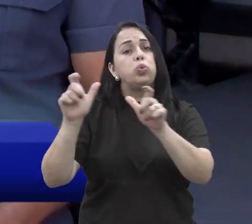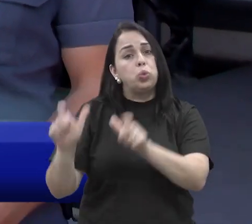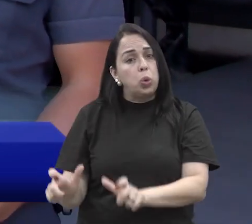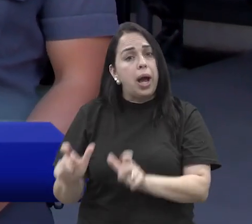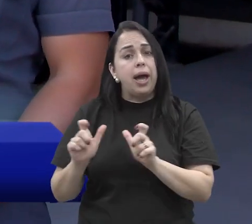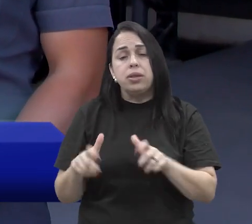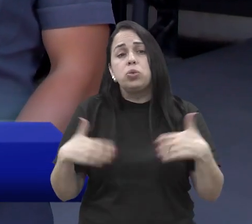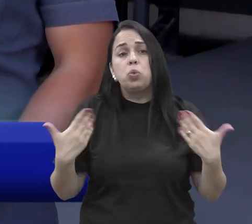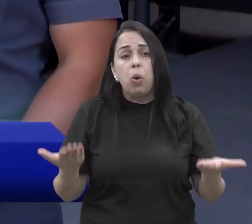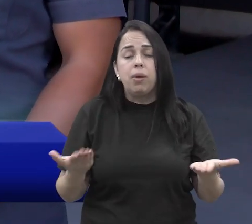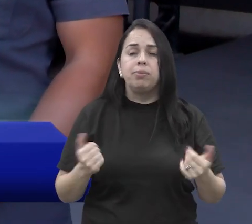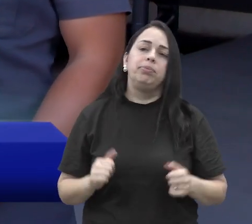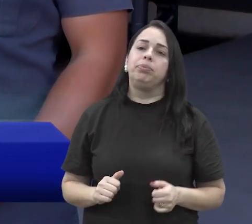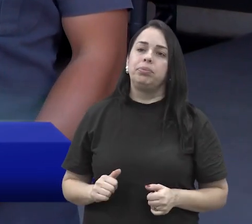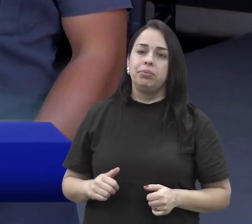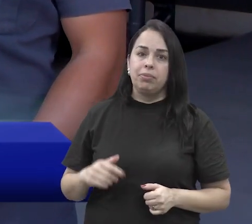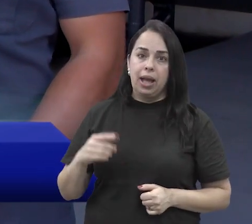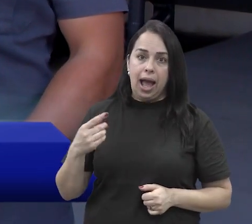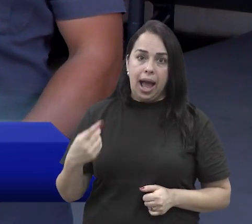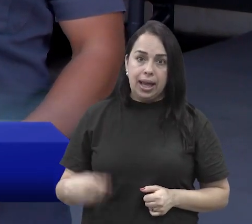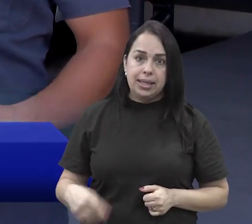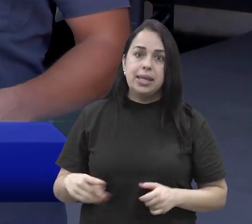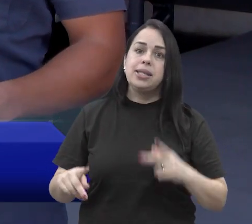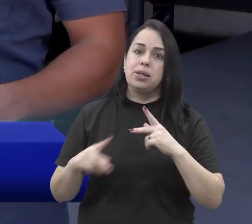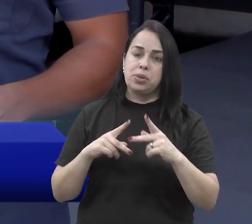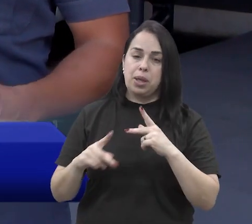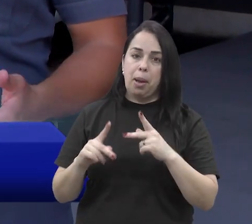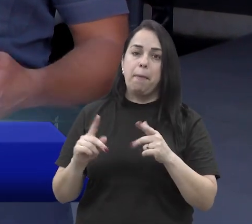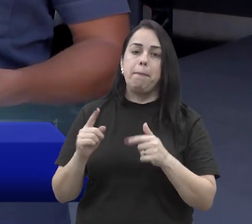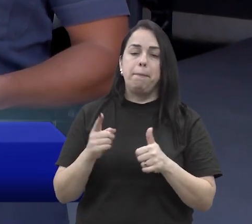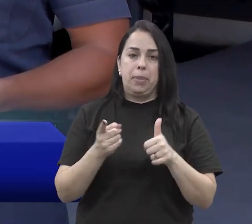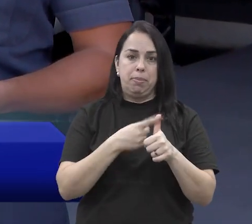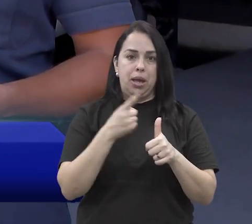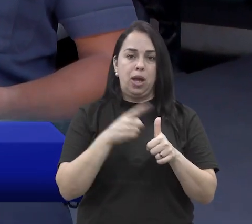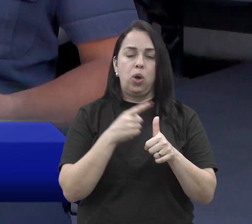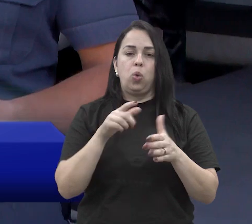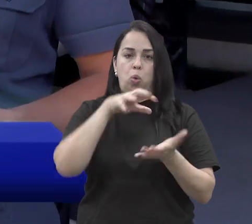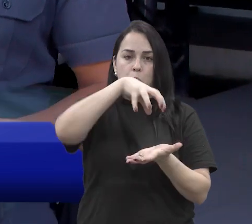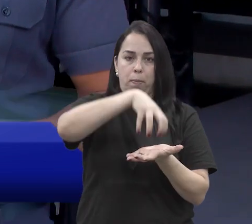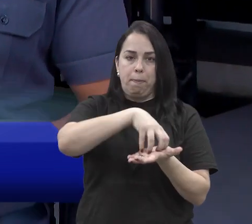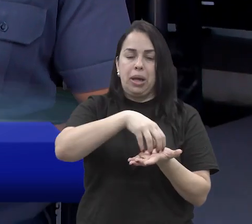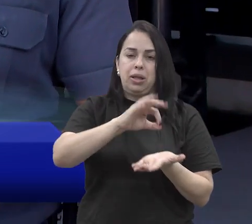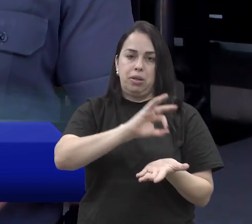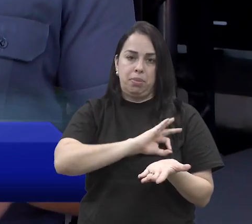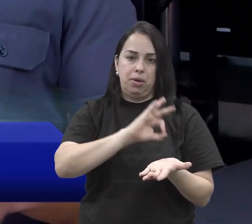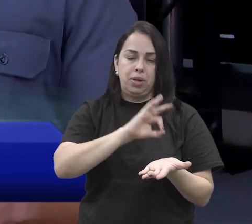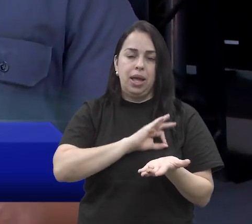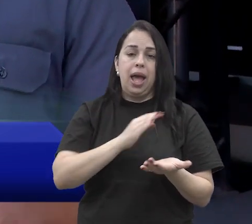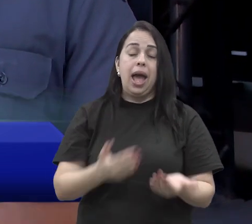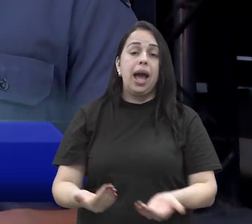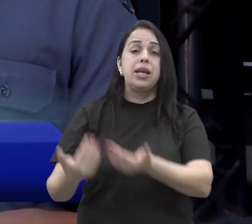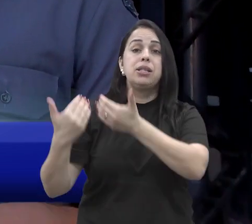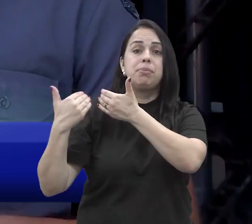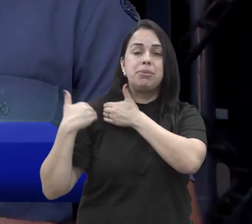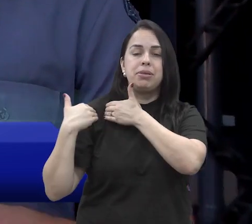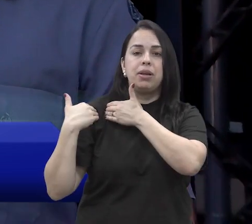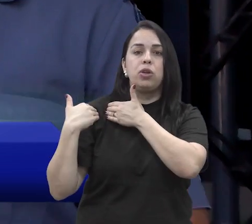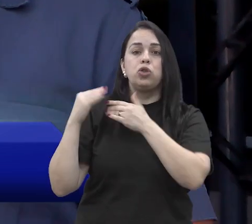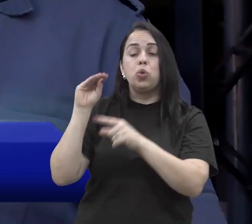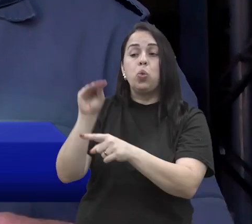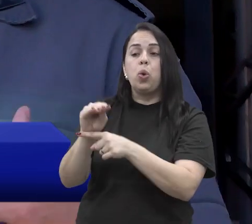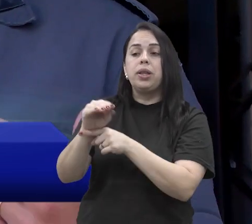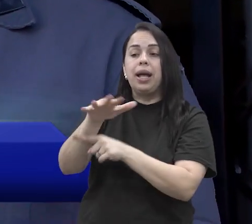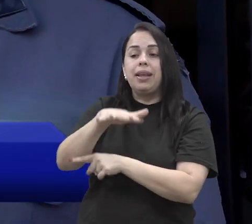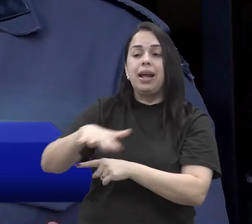atenção aí do policiamento nessa época do ano? Então, no caso aqui de São José dos Campos, o 1º Batalhão de Polícia Militar do Interior, ele é responsável pela